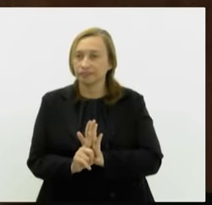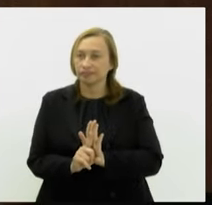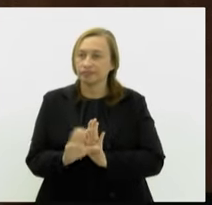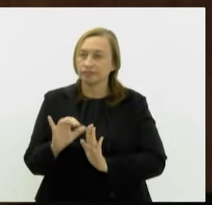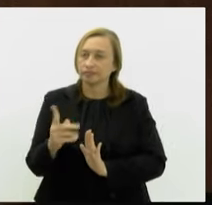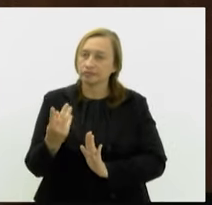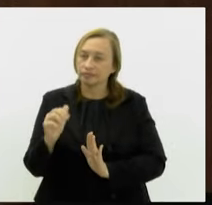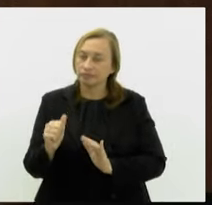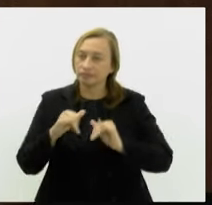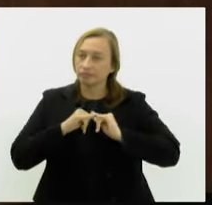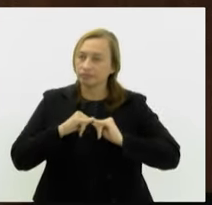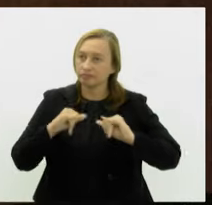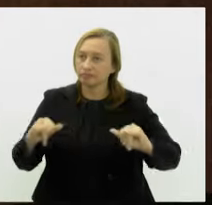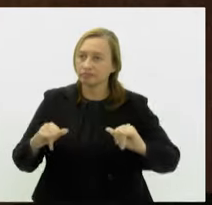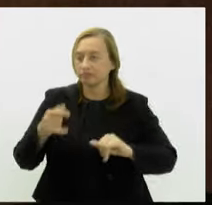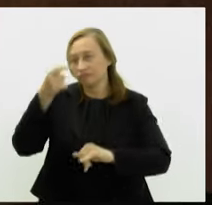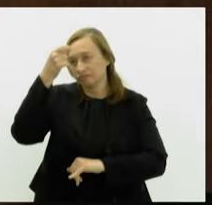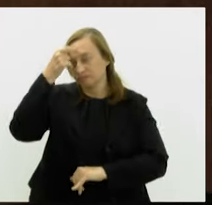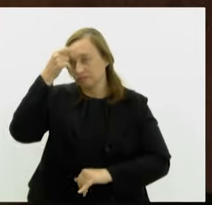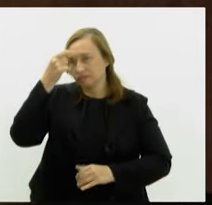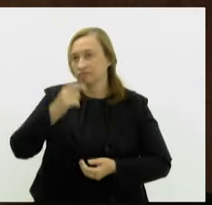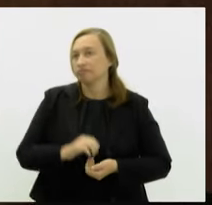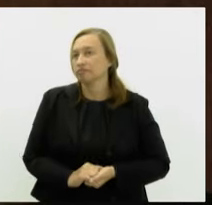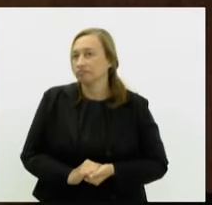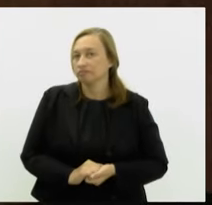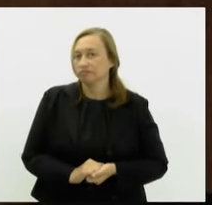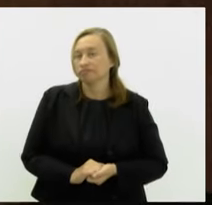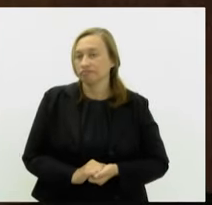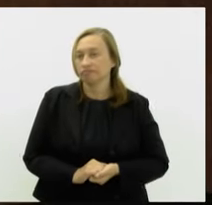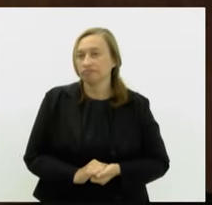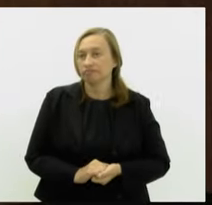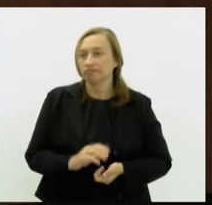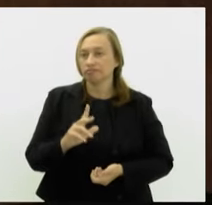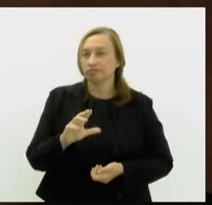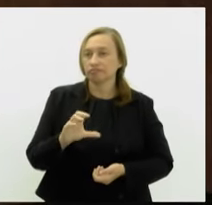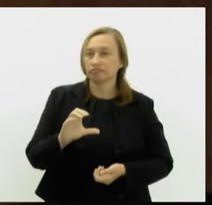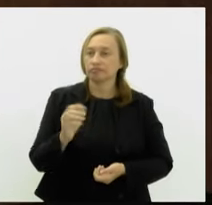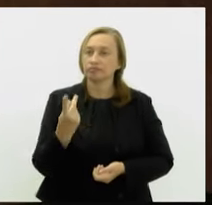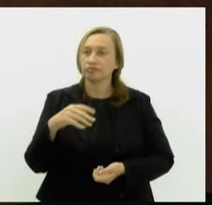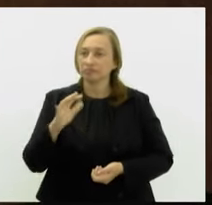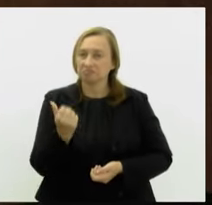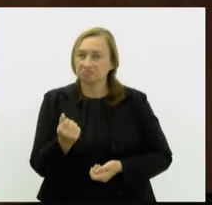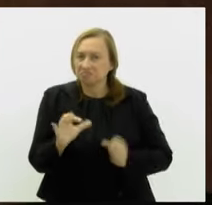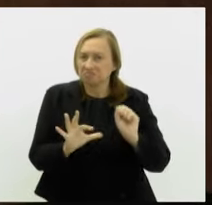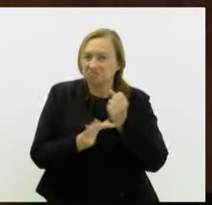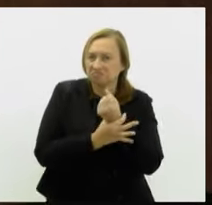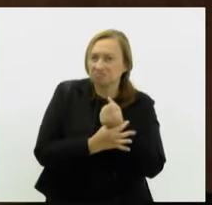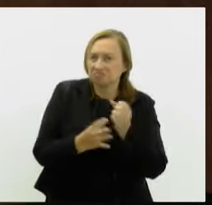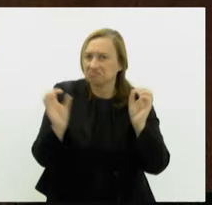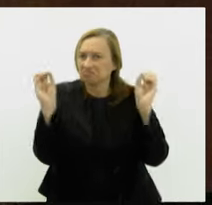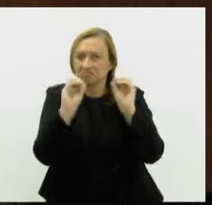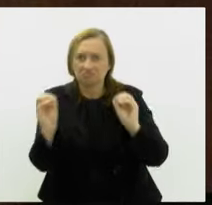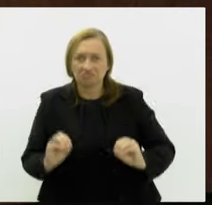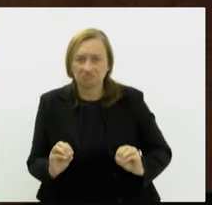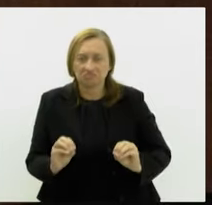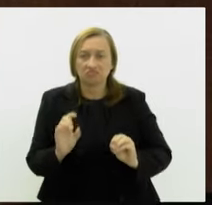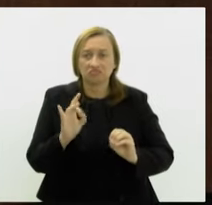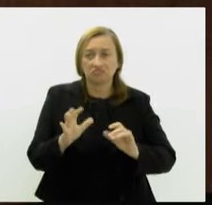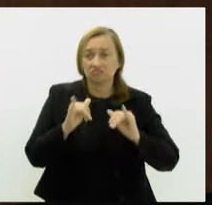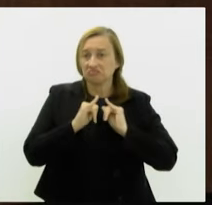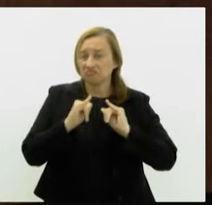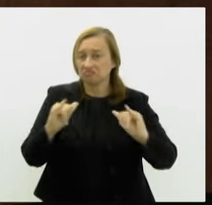campanha informativa de conscientização. Uma campanha não garante nada, né? Ela é uma campanha de